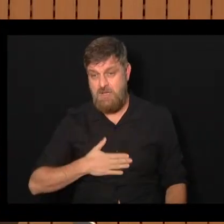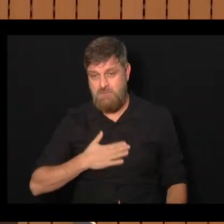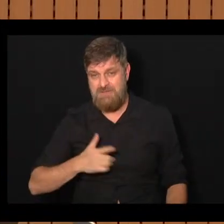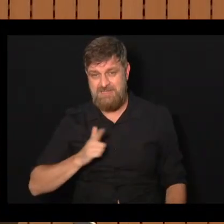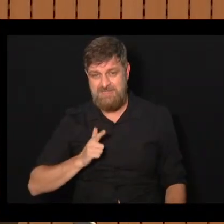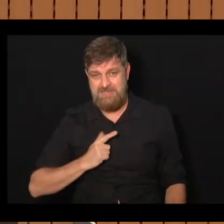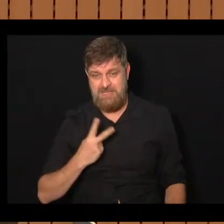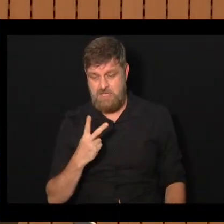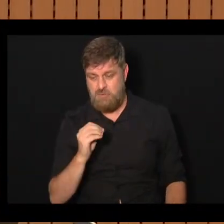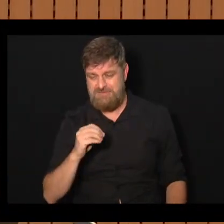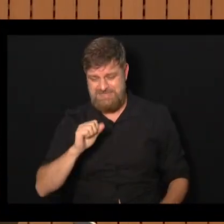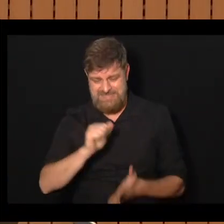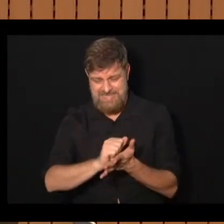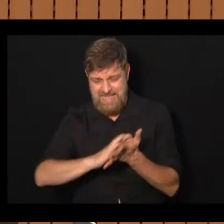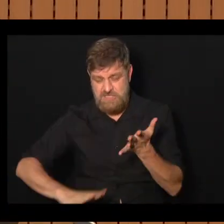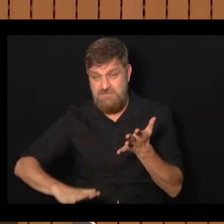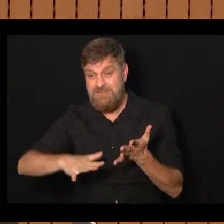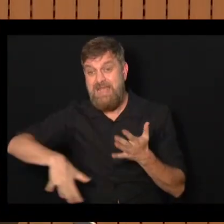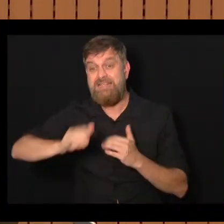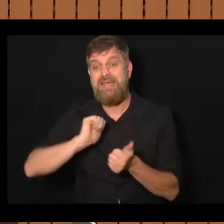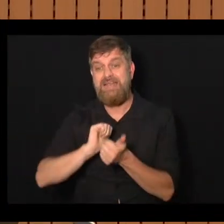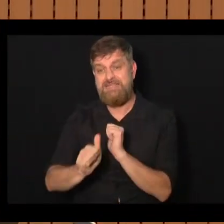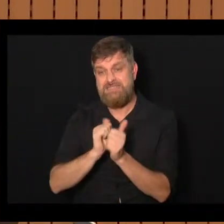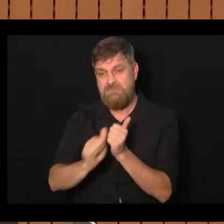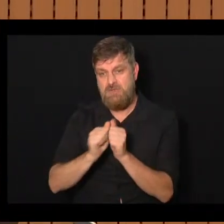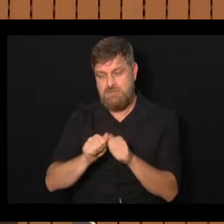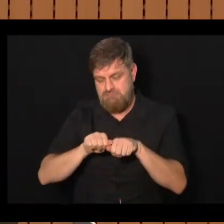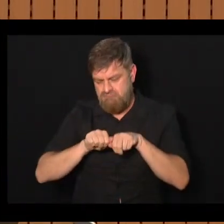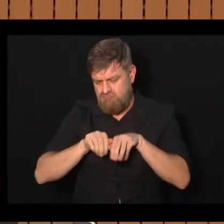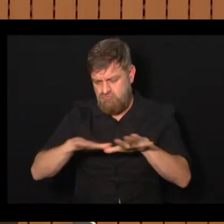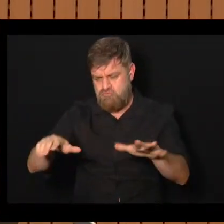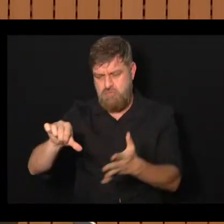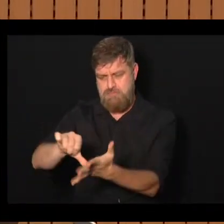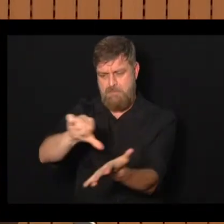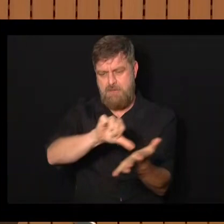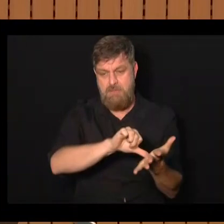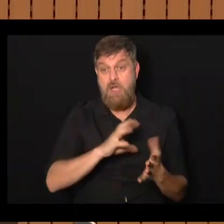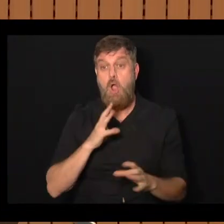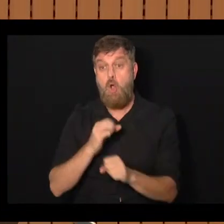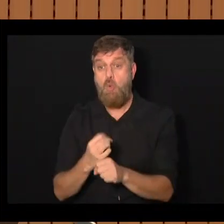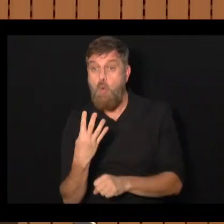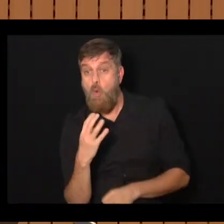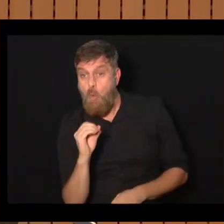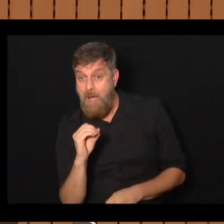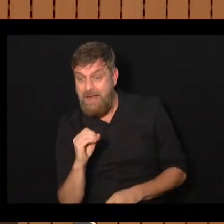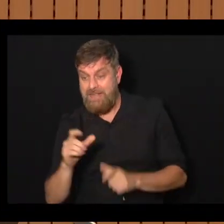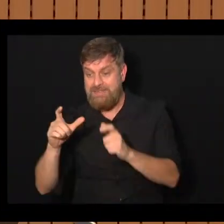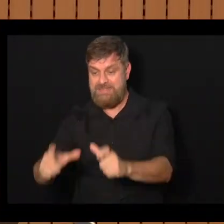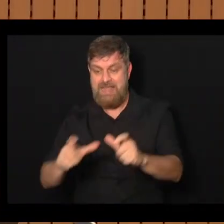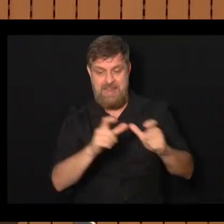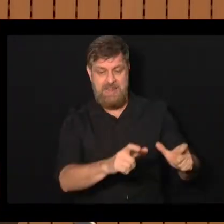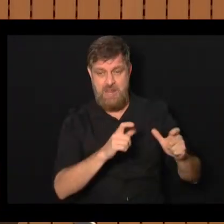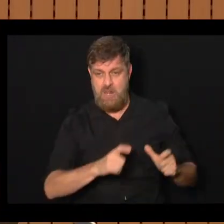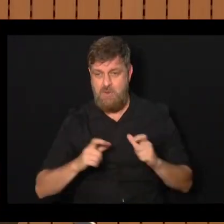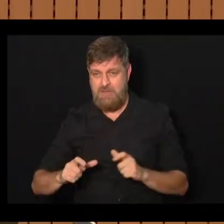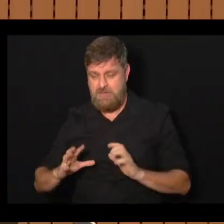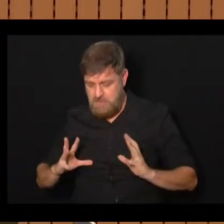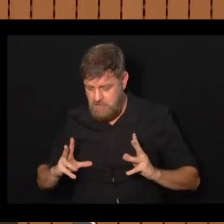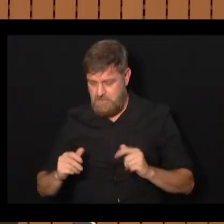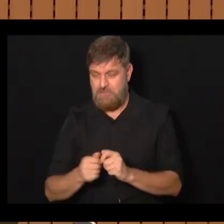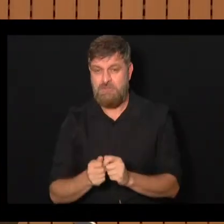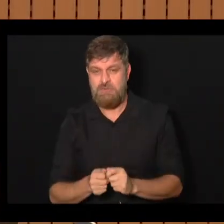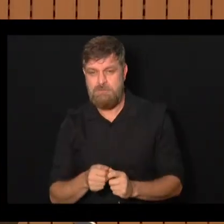mais de 200 atividades esportivas espalhadas por 40 pontos da cidade, a fim de atender todos os gostos